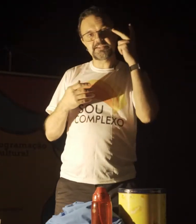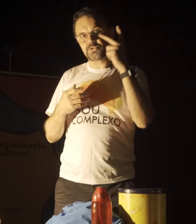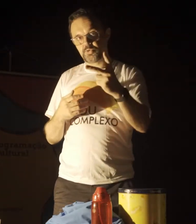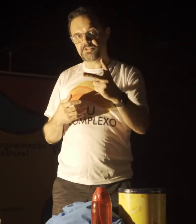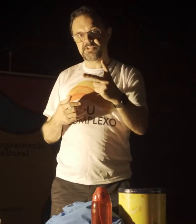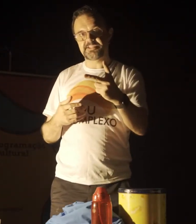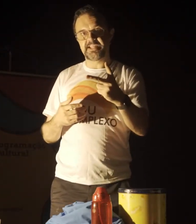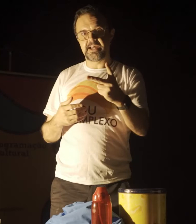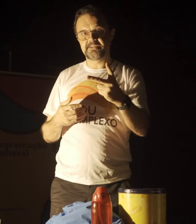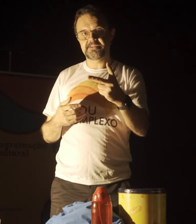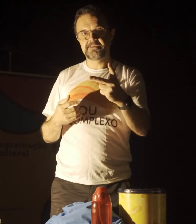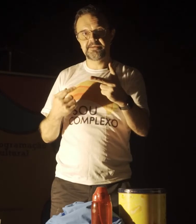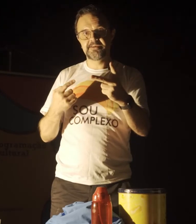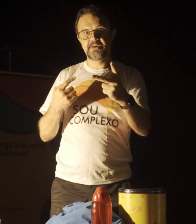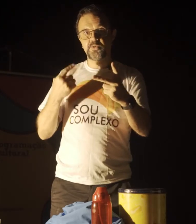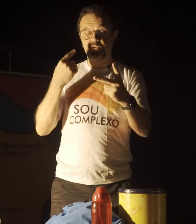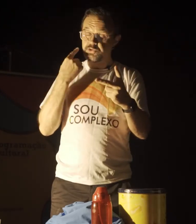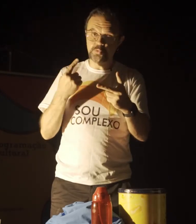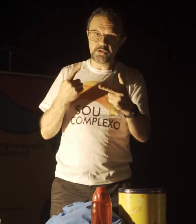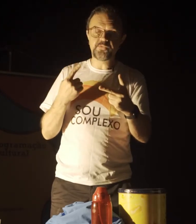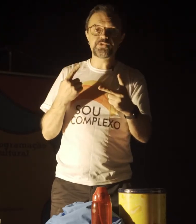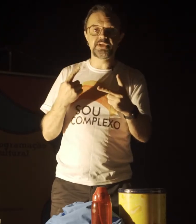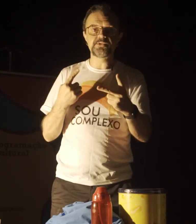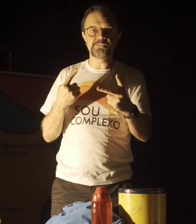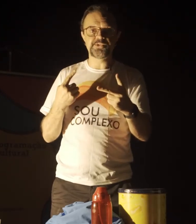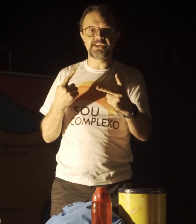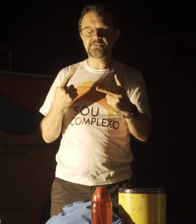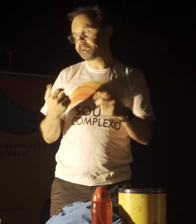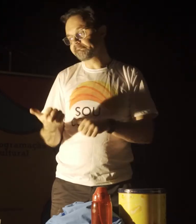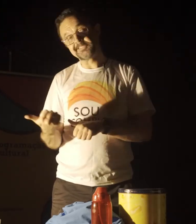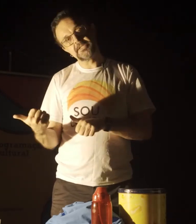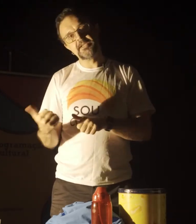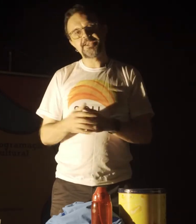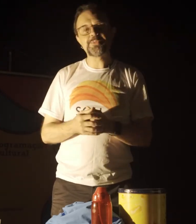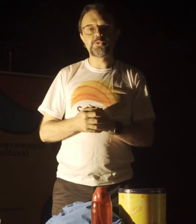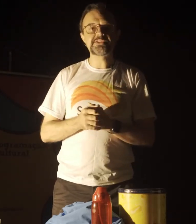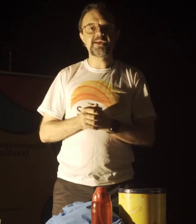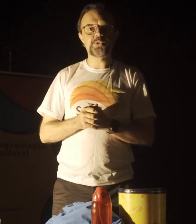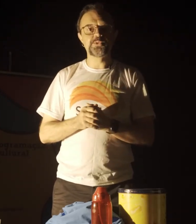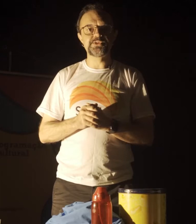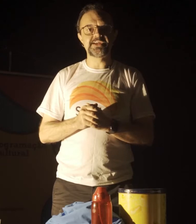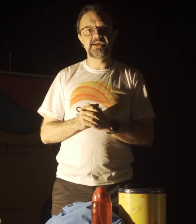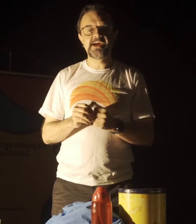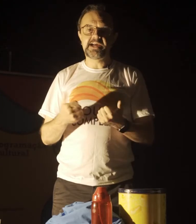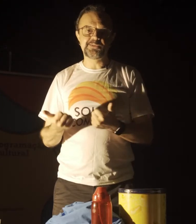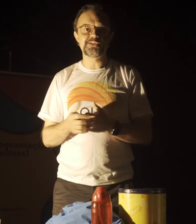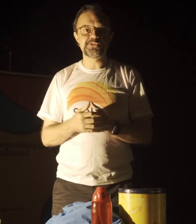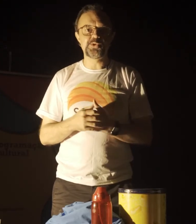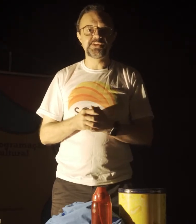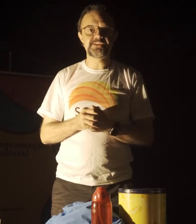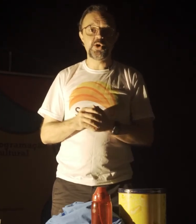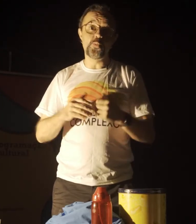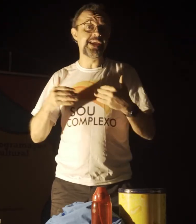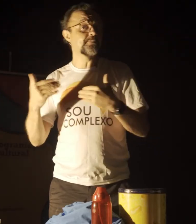ela precisa de duas coisas ideais. O nosso olho funcionando 100% e uma luz que reproduza as